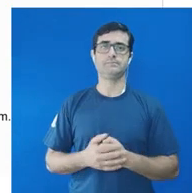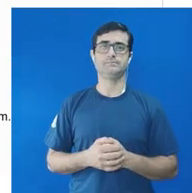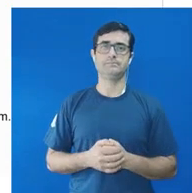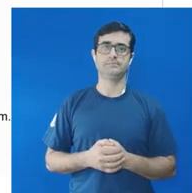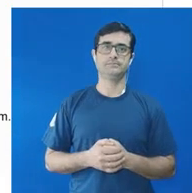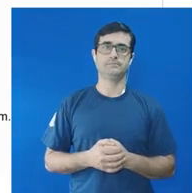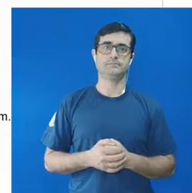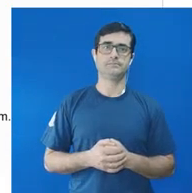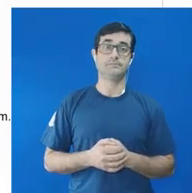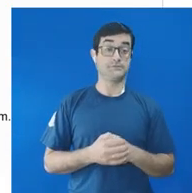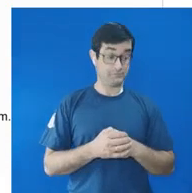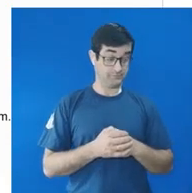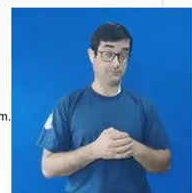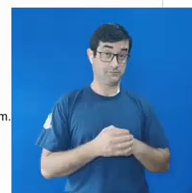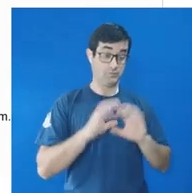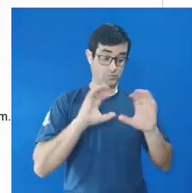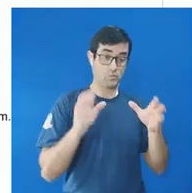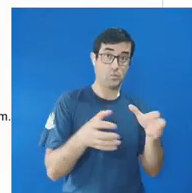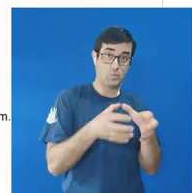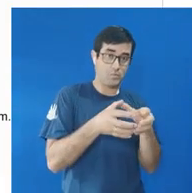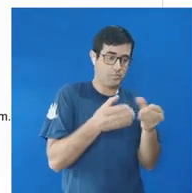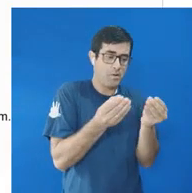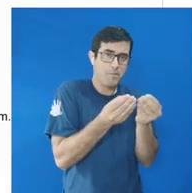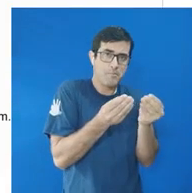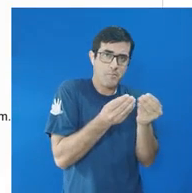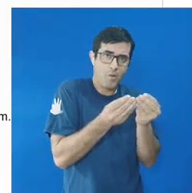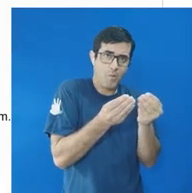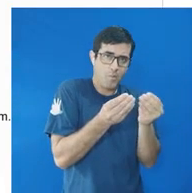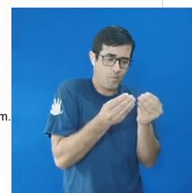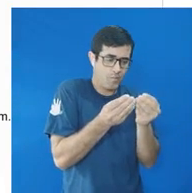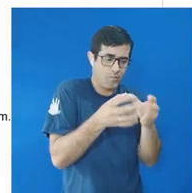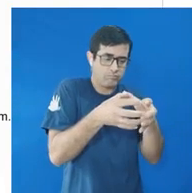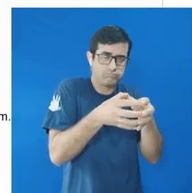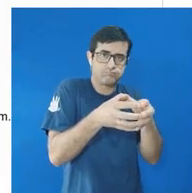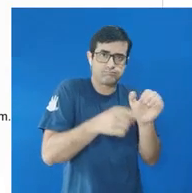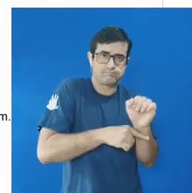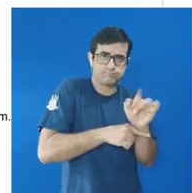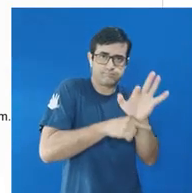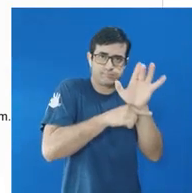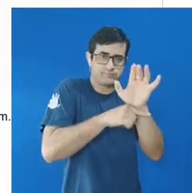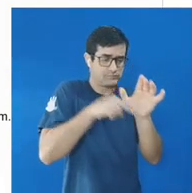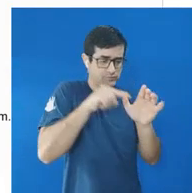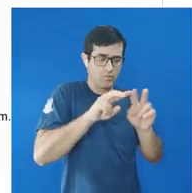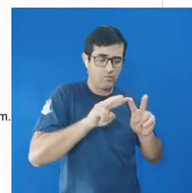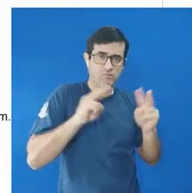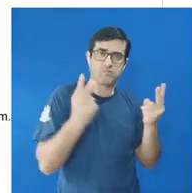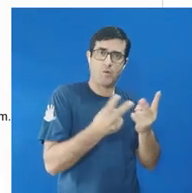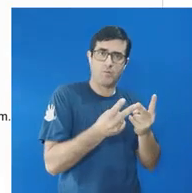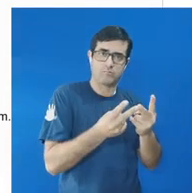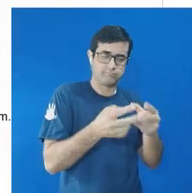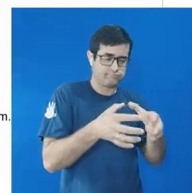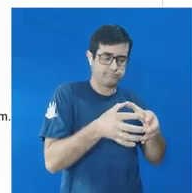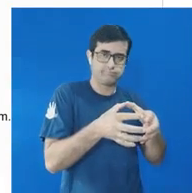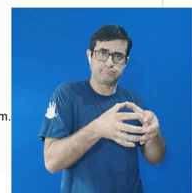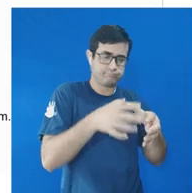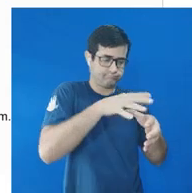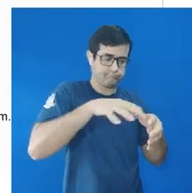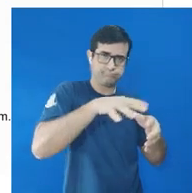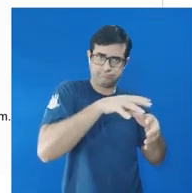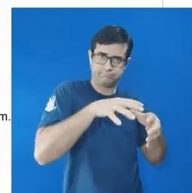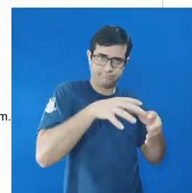quantidade palpável de moléculas de um determinado gás com o seu volume. Essa